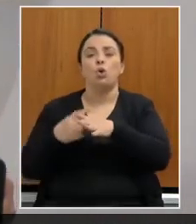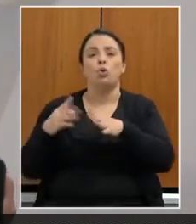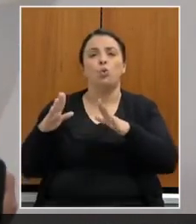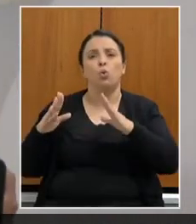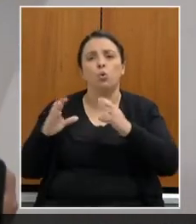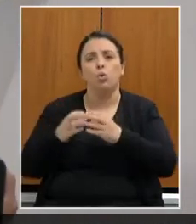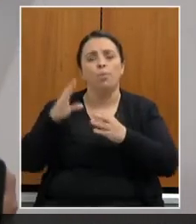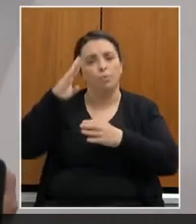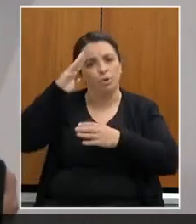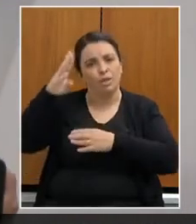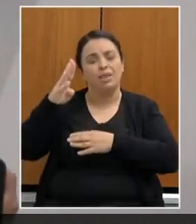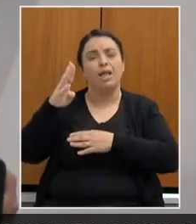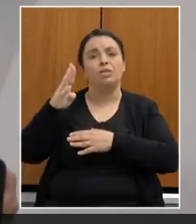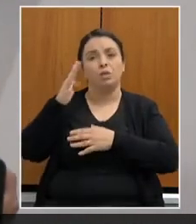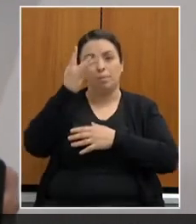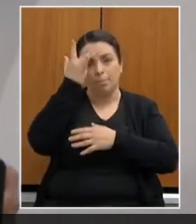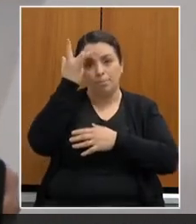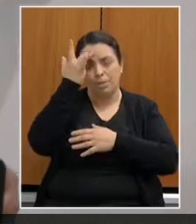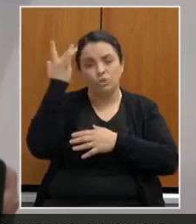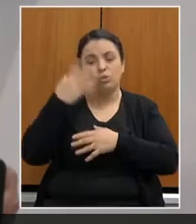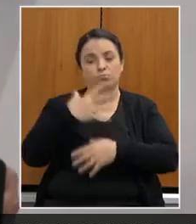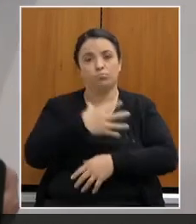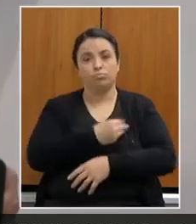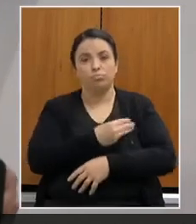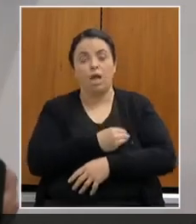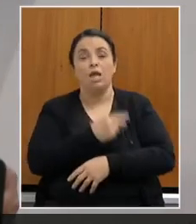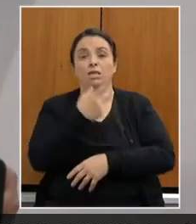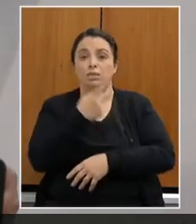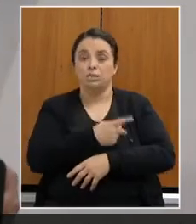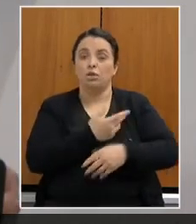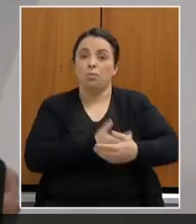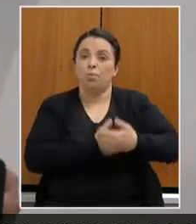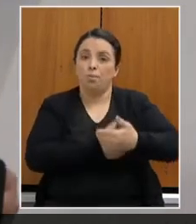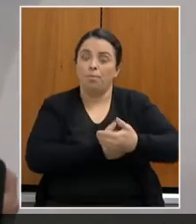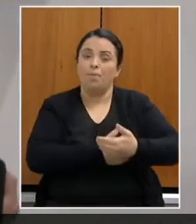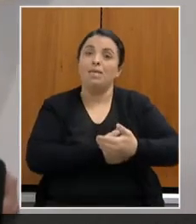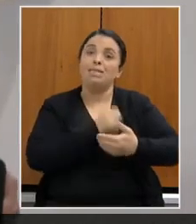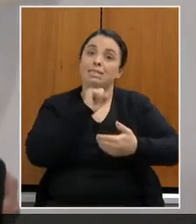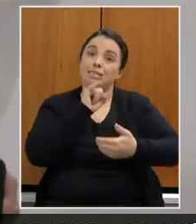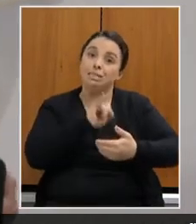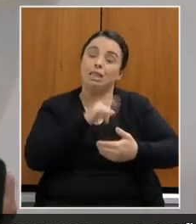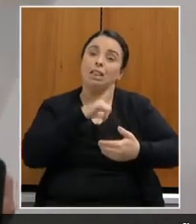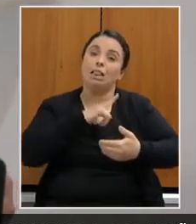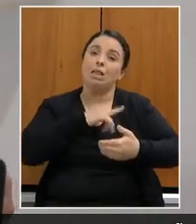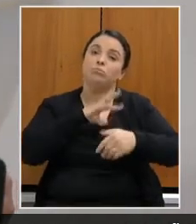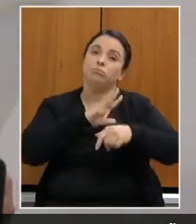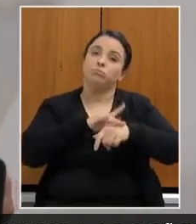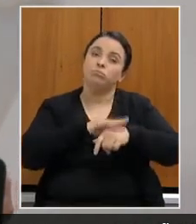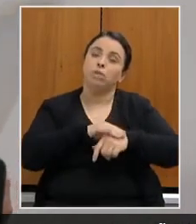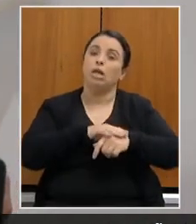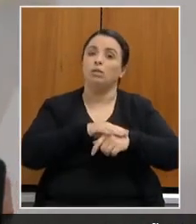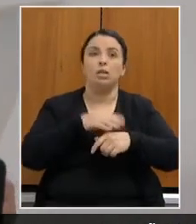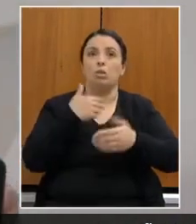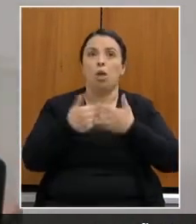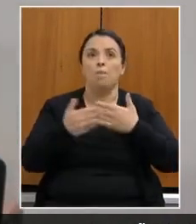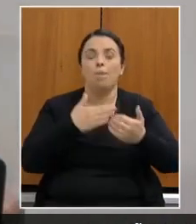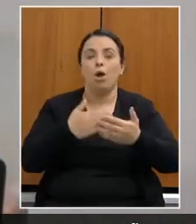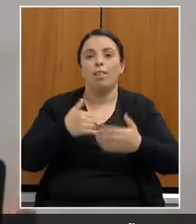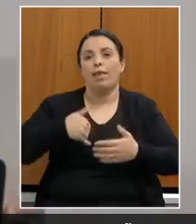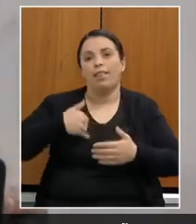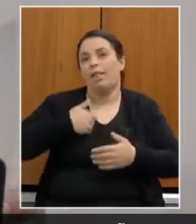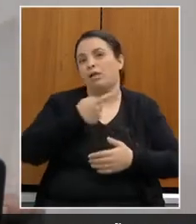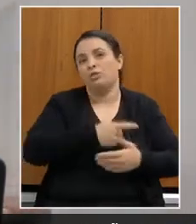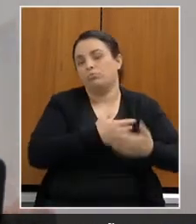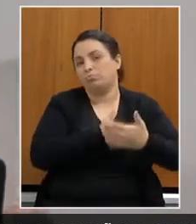-19 de lactantes, cujos bebês possuam alguma comorbidade, independentemente da idade dos mesmos.